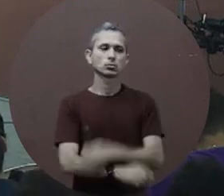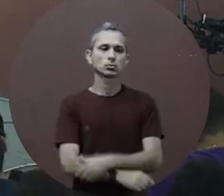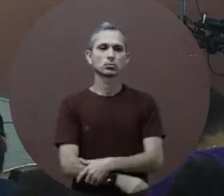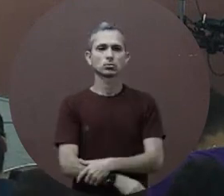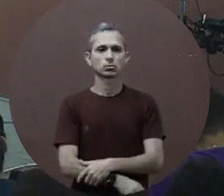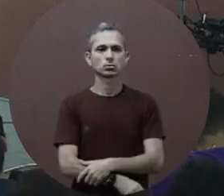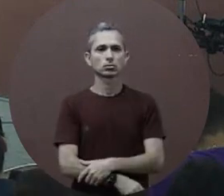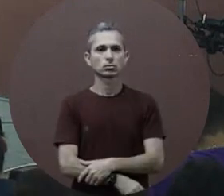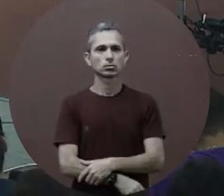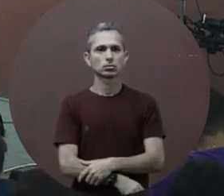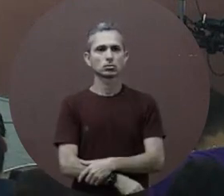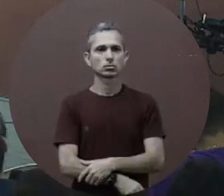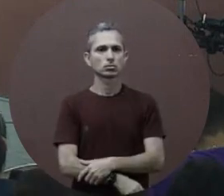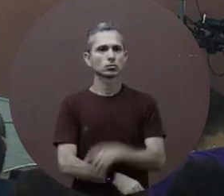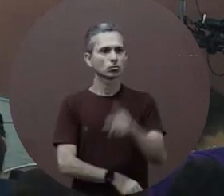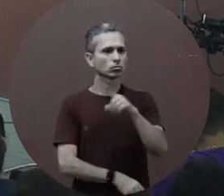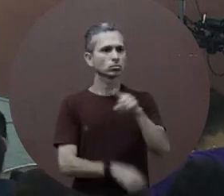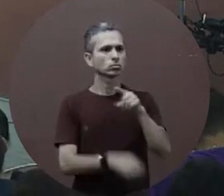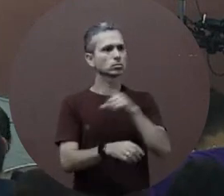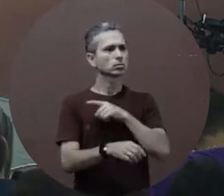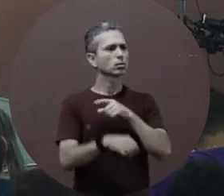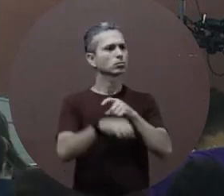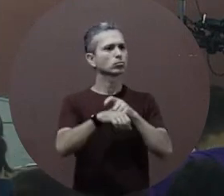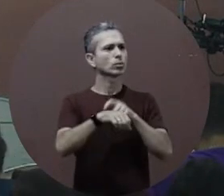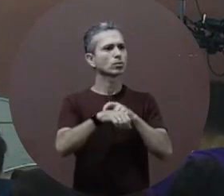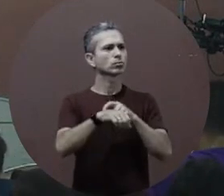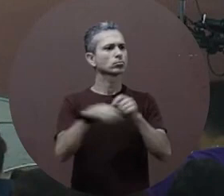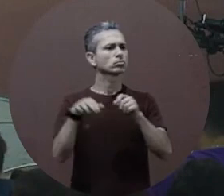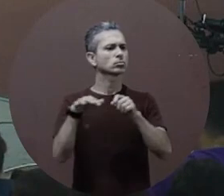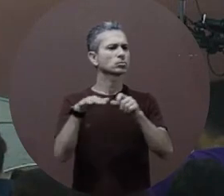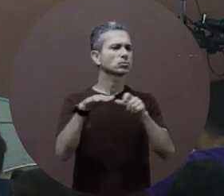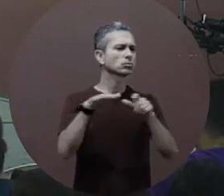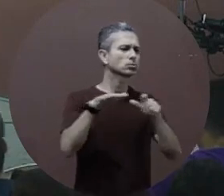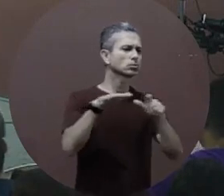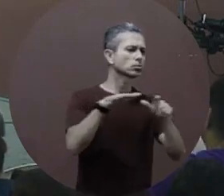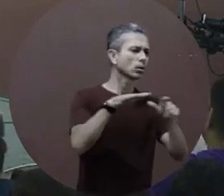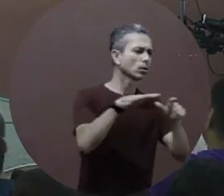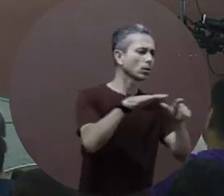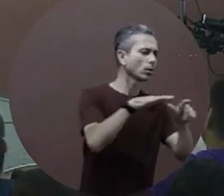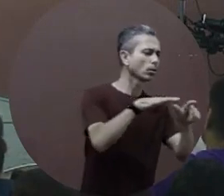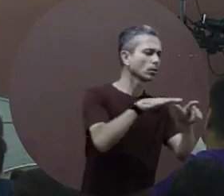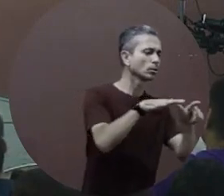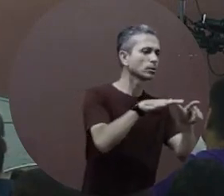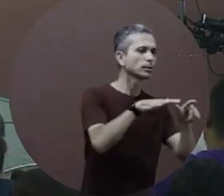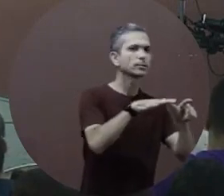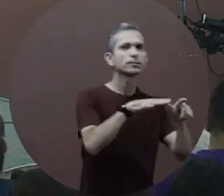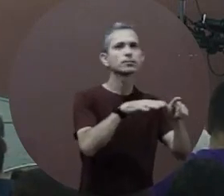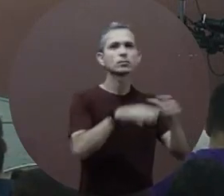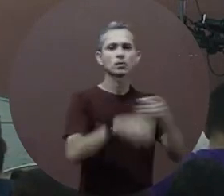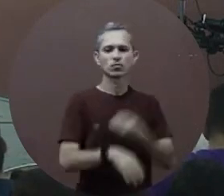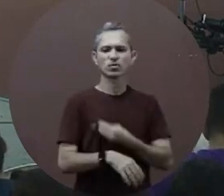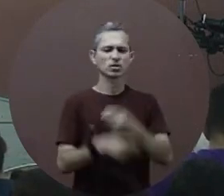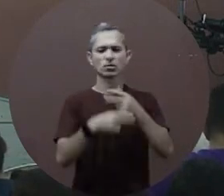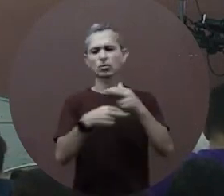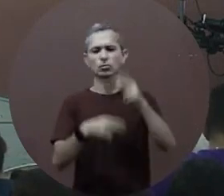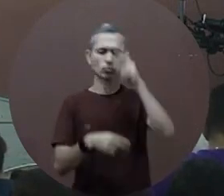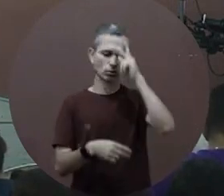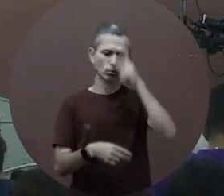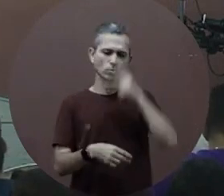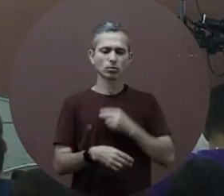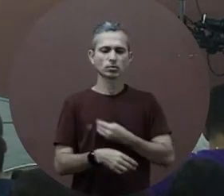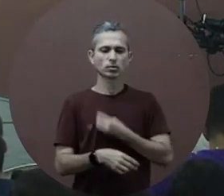Tu tem as horas da semana inteira para fazer o que tu quiser da tua vida. Tu tem somente 2 horas no domingo para vir cultuar a Deus e tu ainda